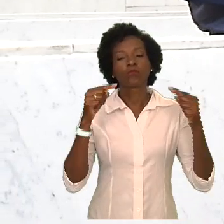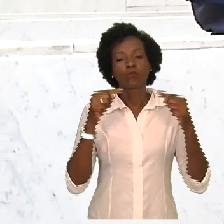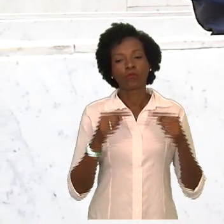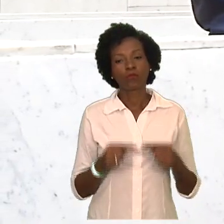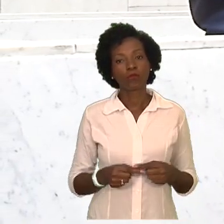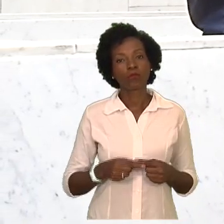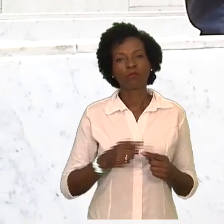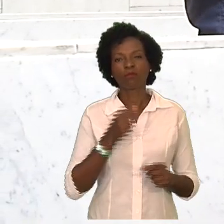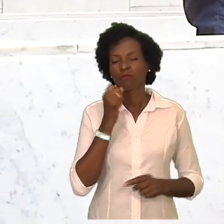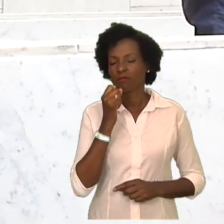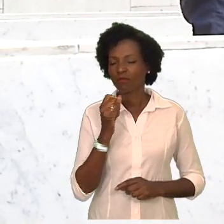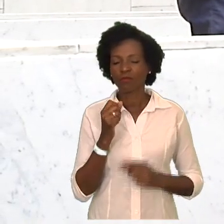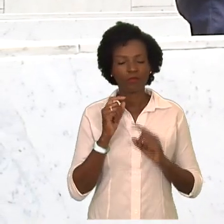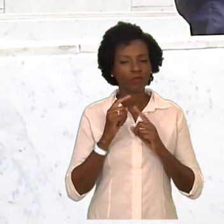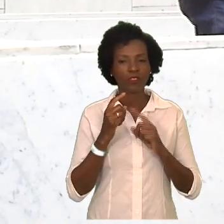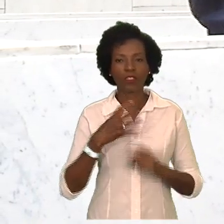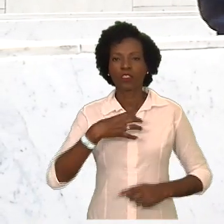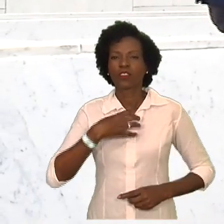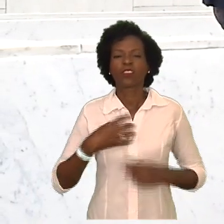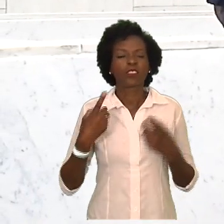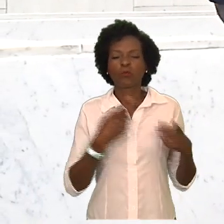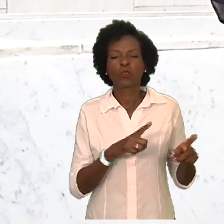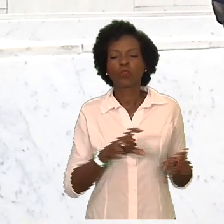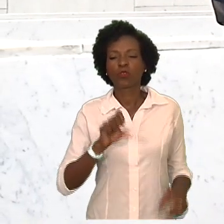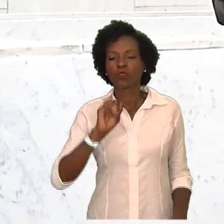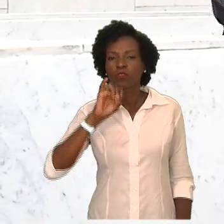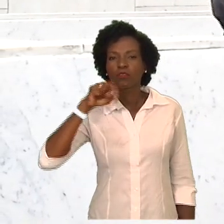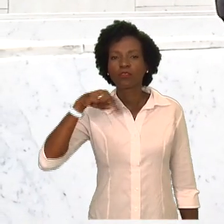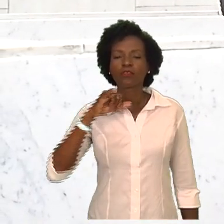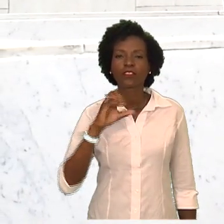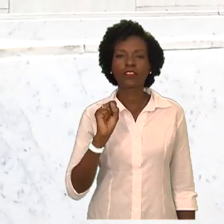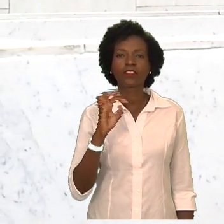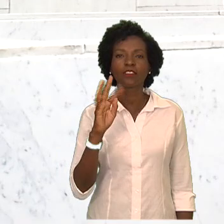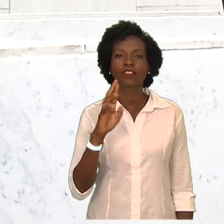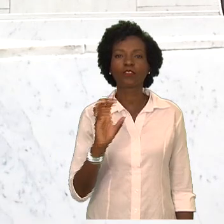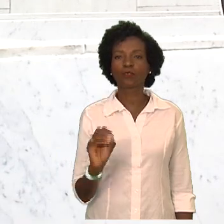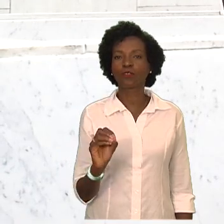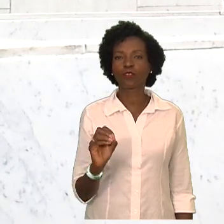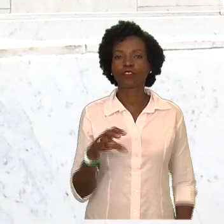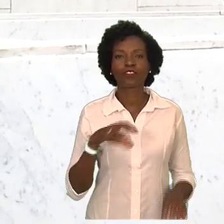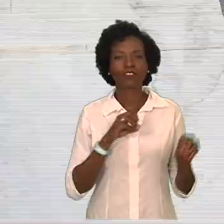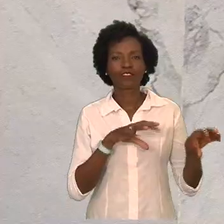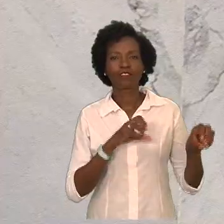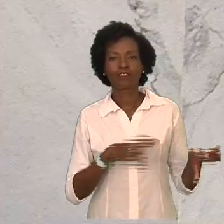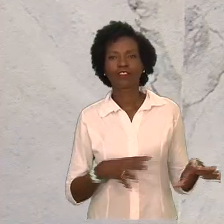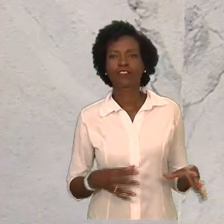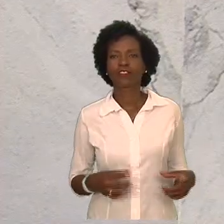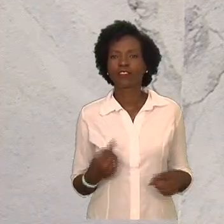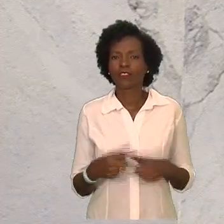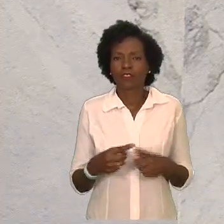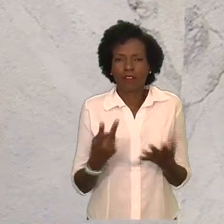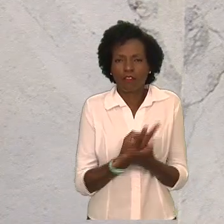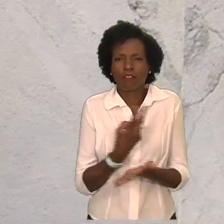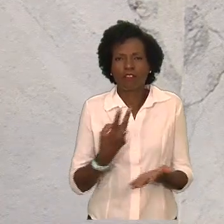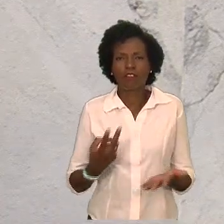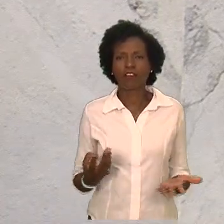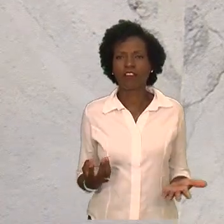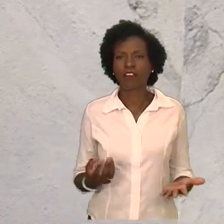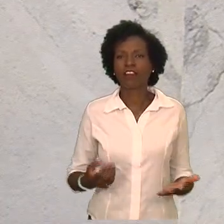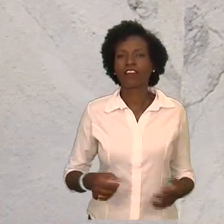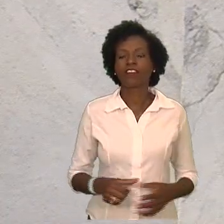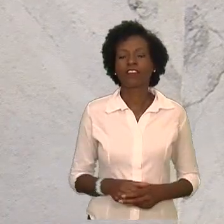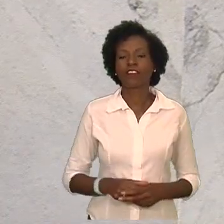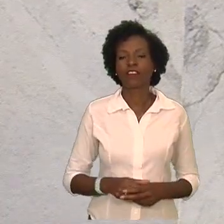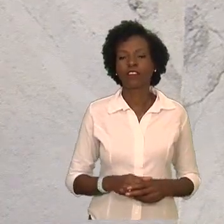críticas à ou sinistro da educação porque é um absurdo esse ministro é um